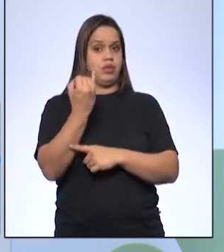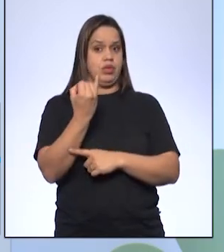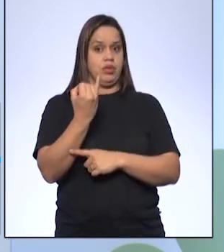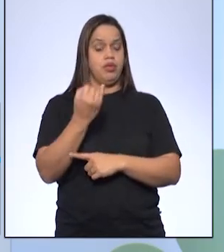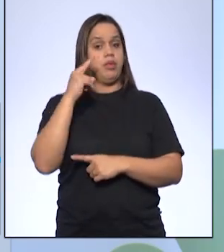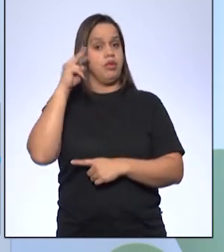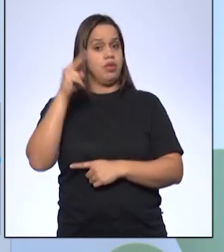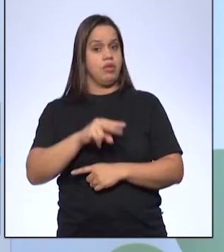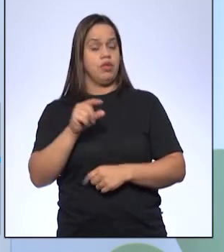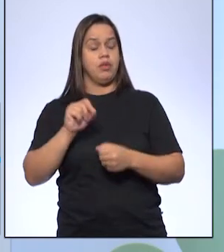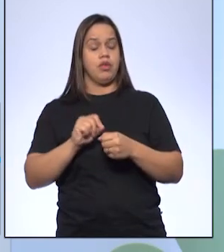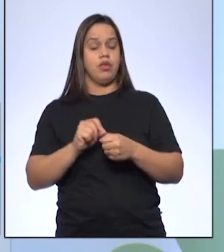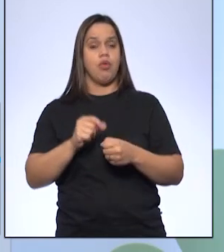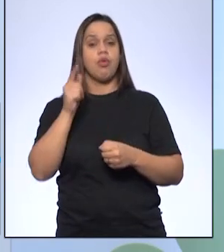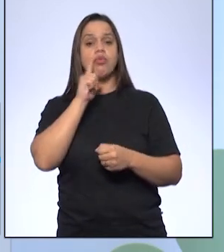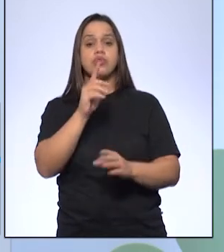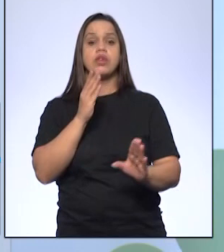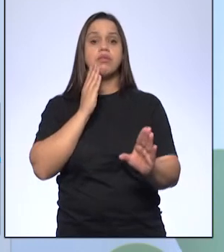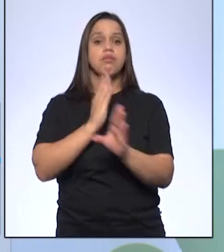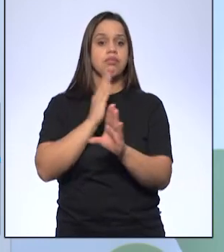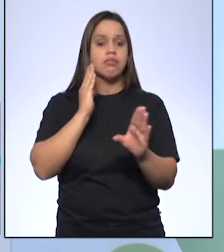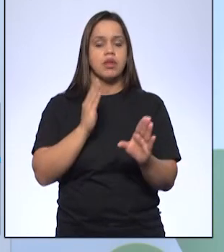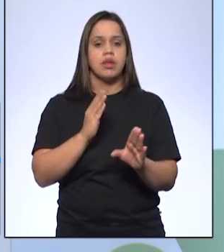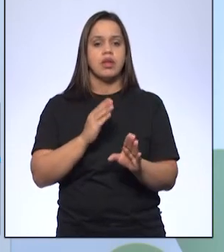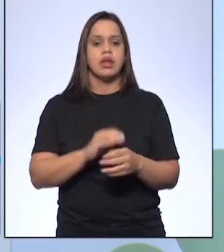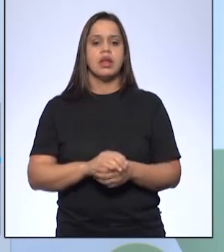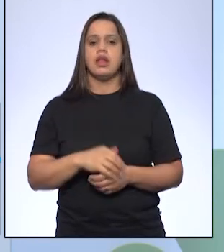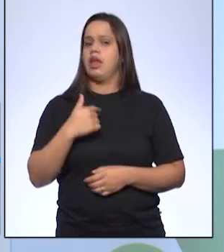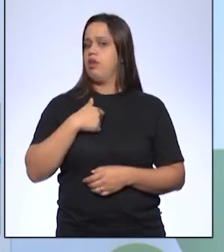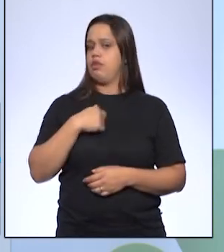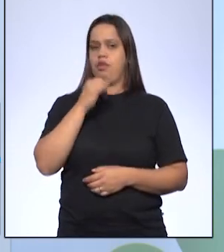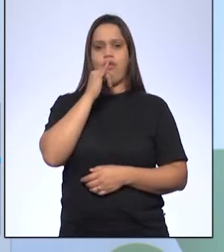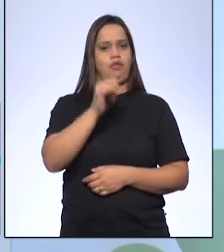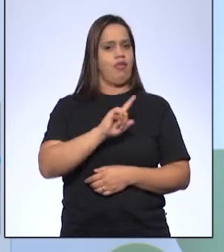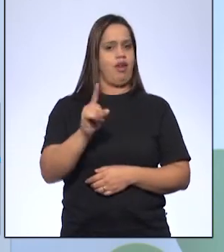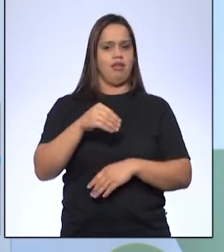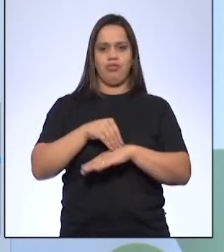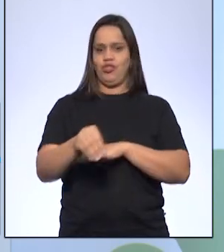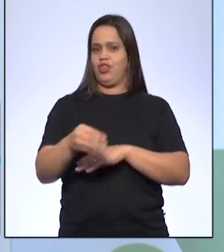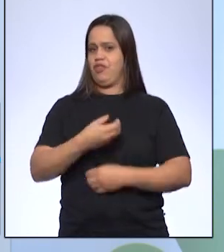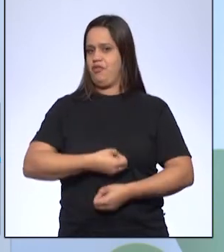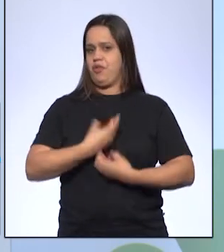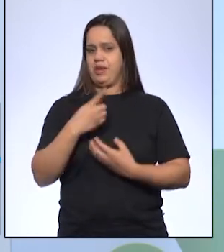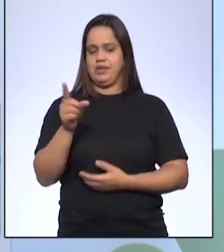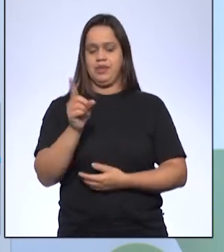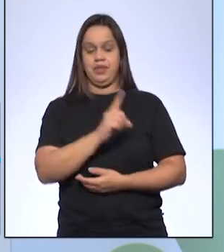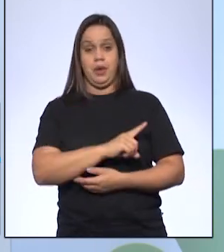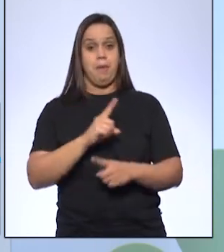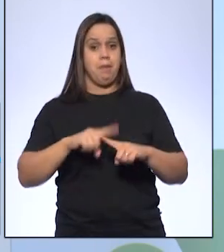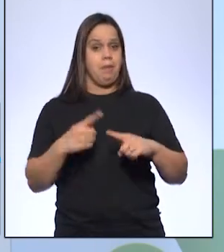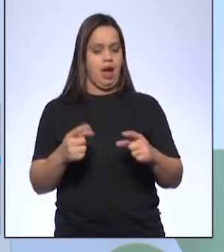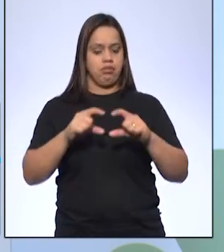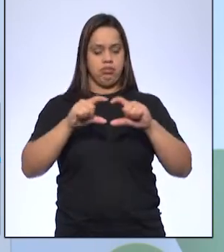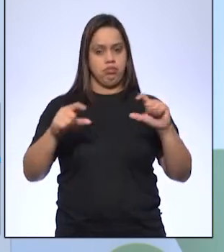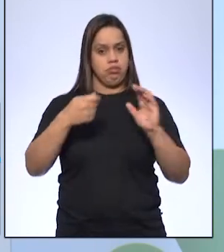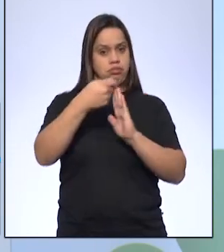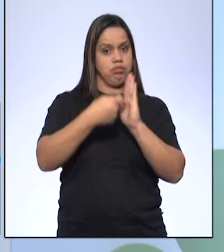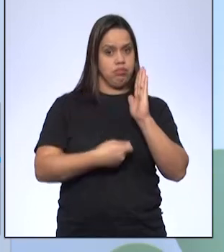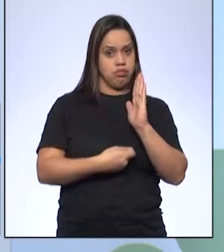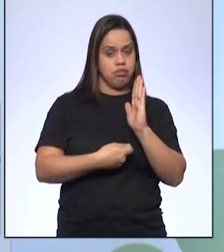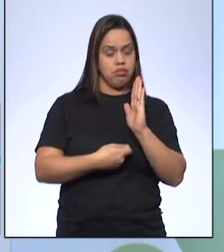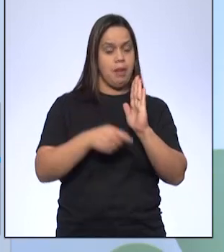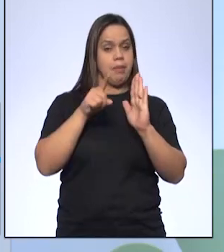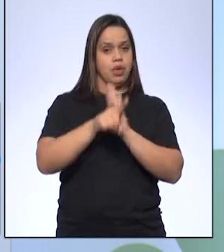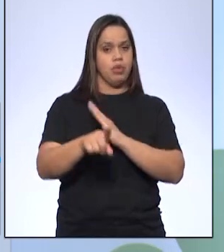Para essa identificação. Não, eu não vou contar qual é a informação. Mas no enunciado tem uma informação que